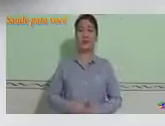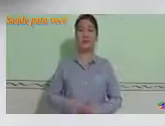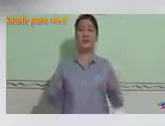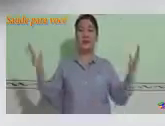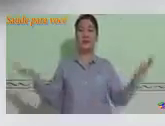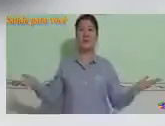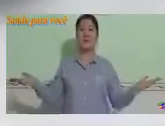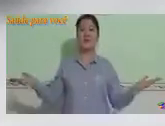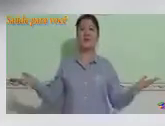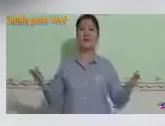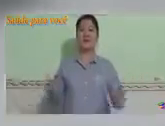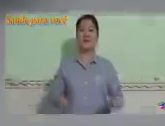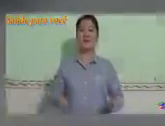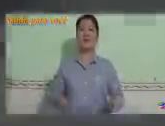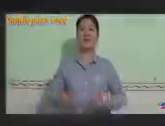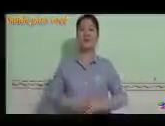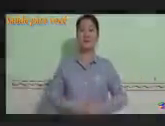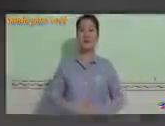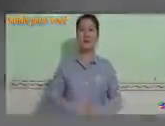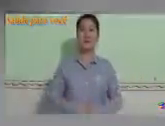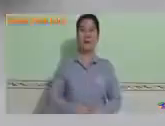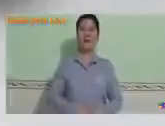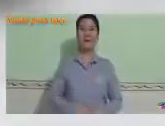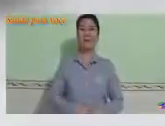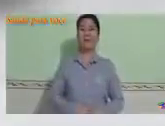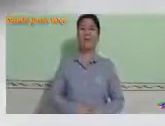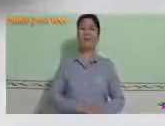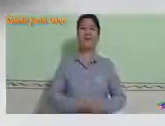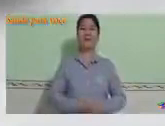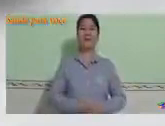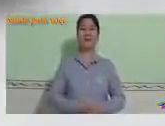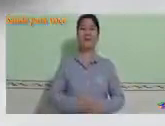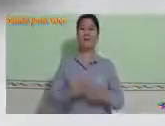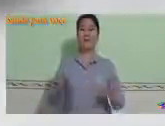acento circunflexo NGULOD é 90ª.